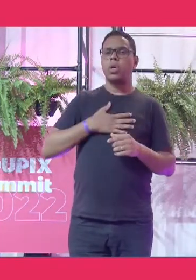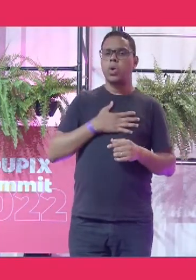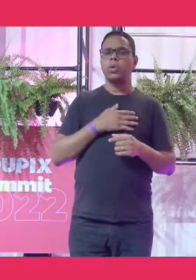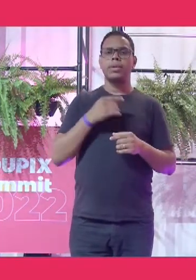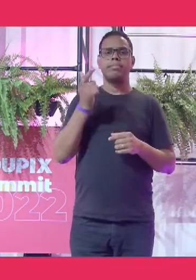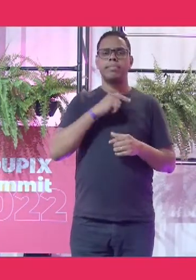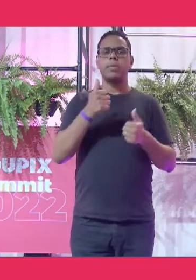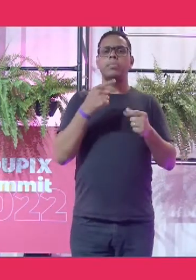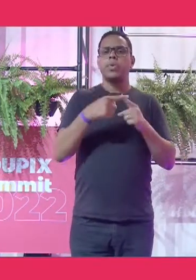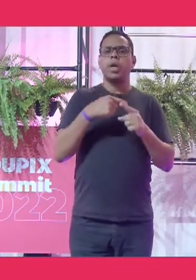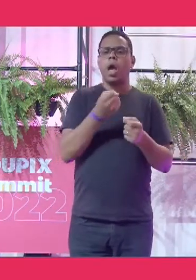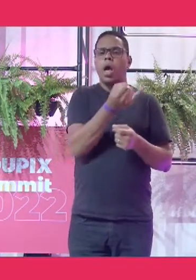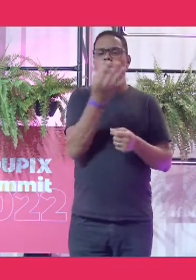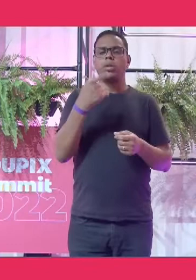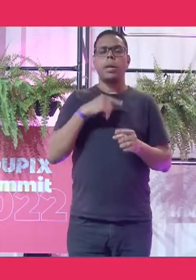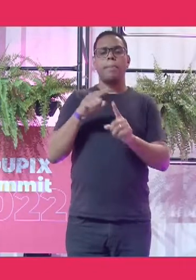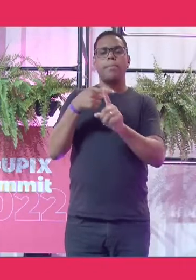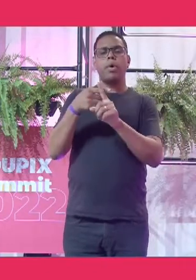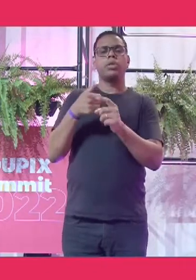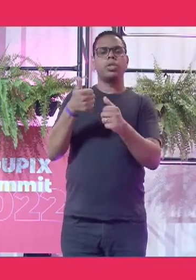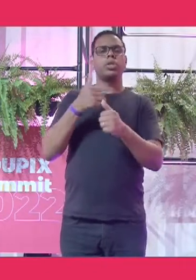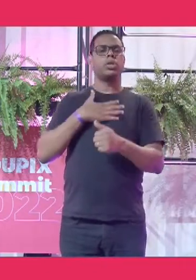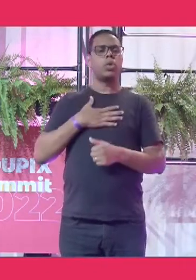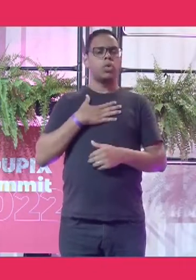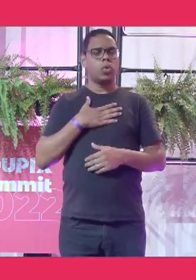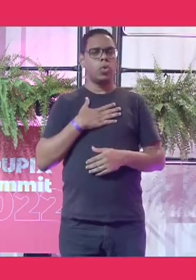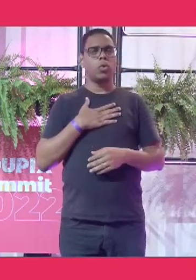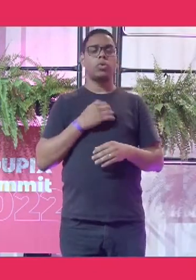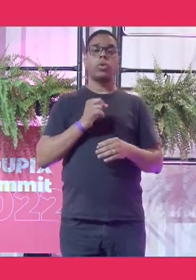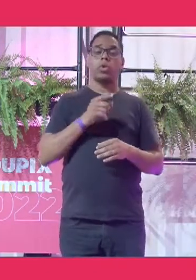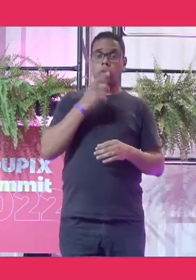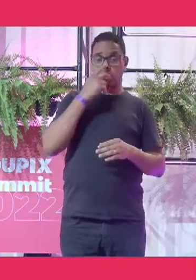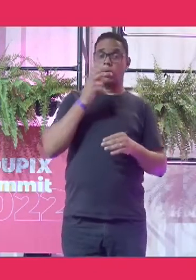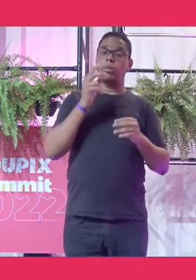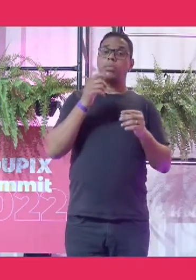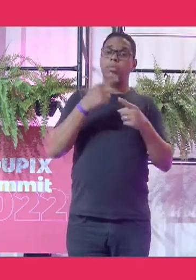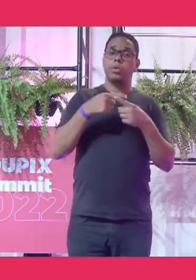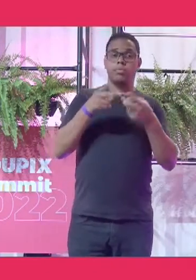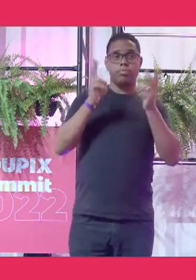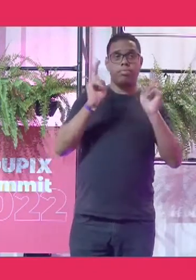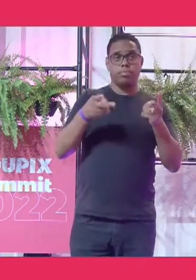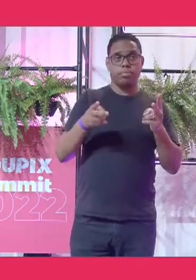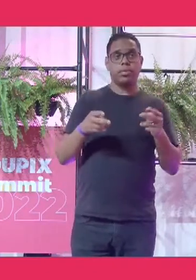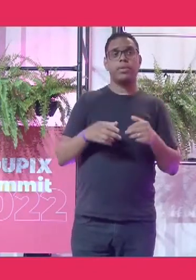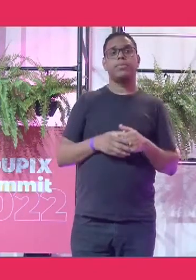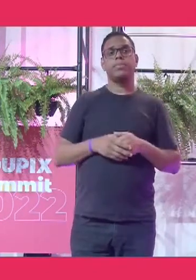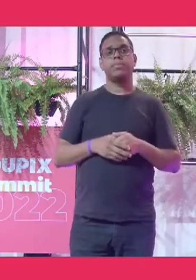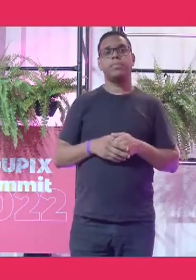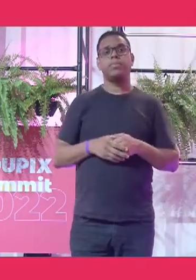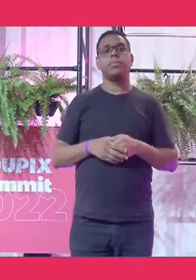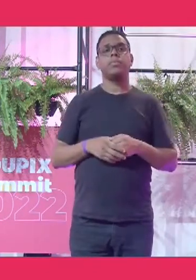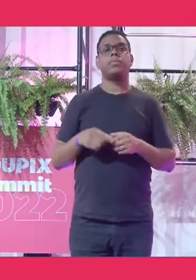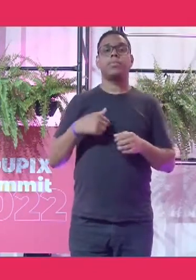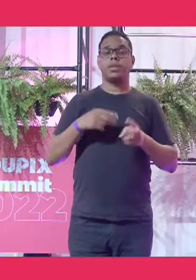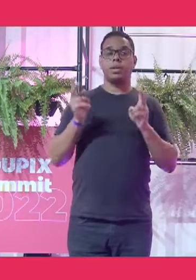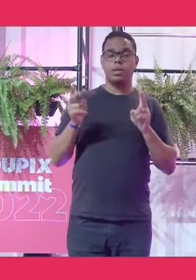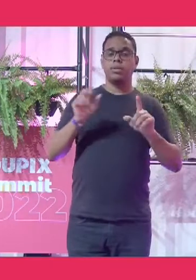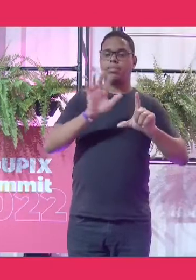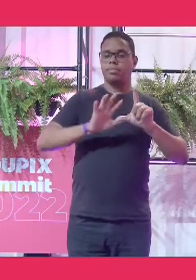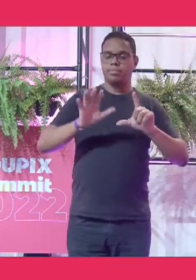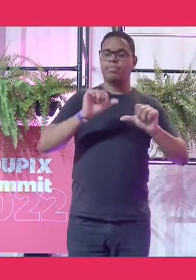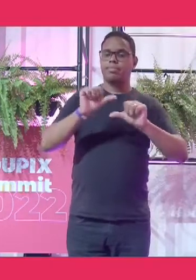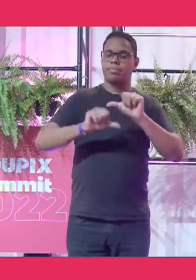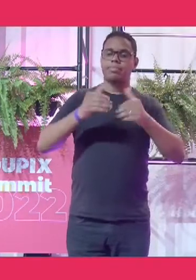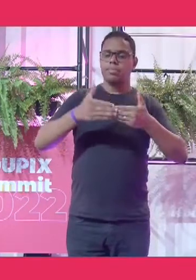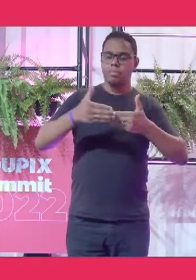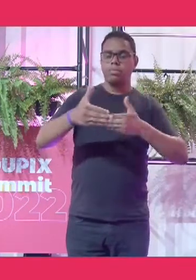rolê valer a pena. E o que vocês acham que vai seguir valendo a pena, seja o que for que a plataforma se tornar